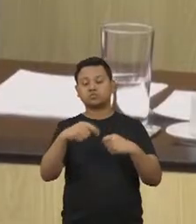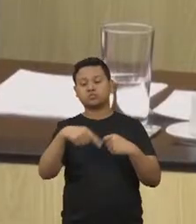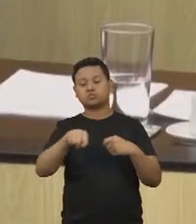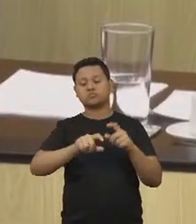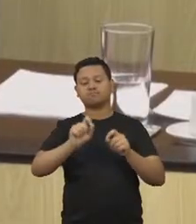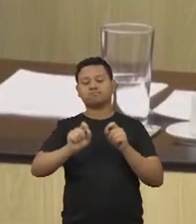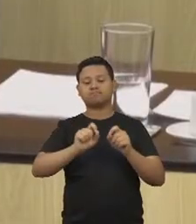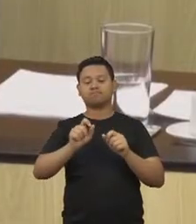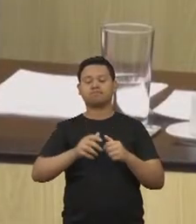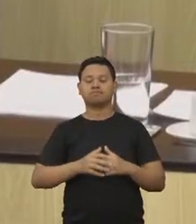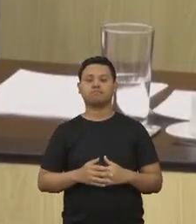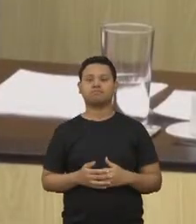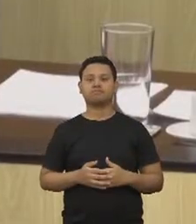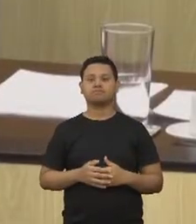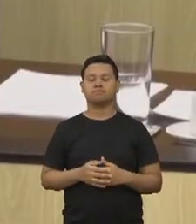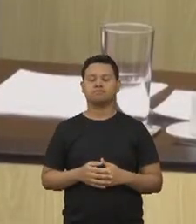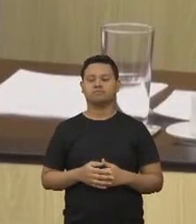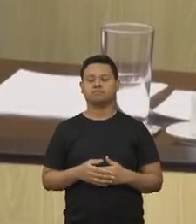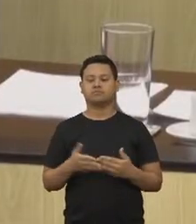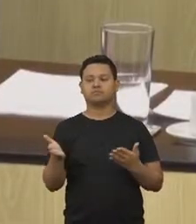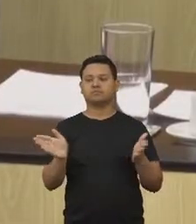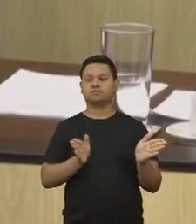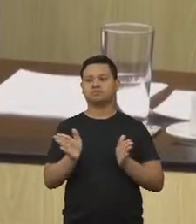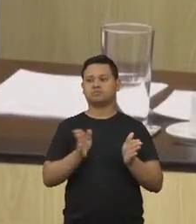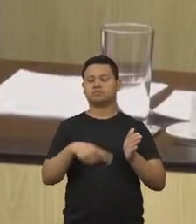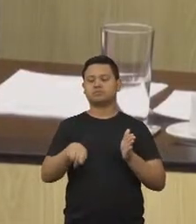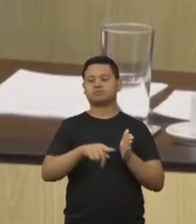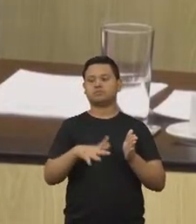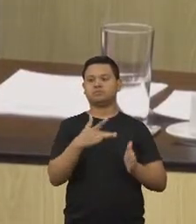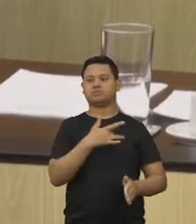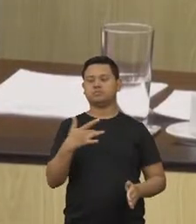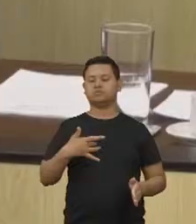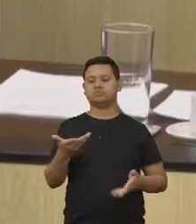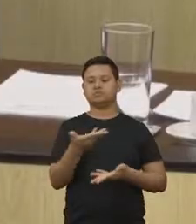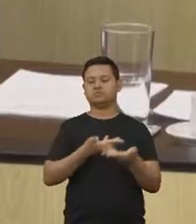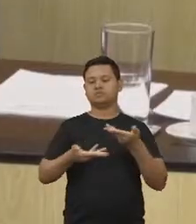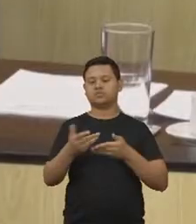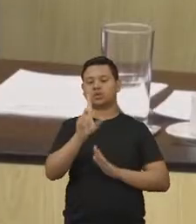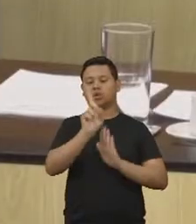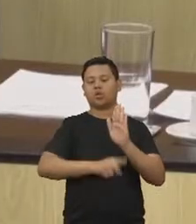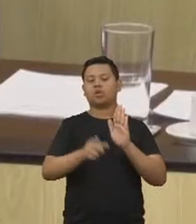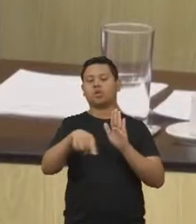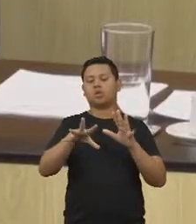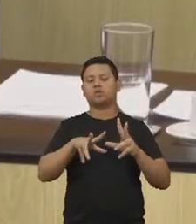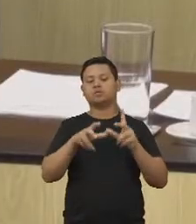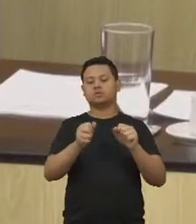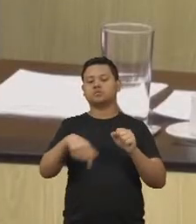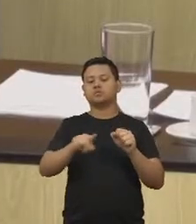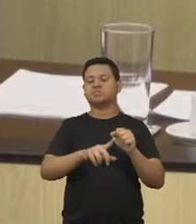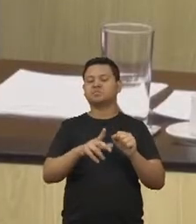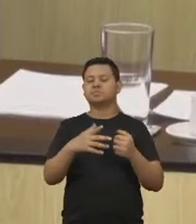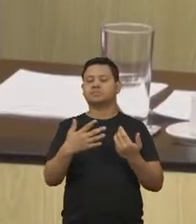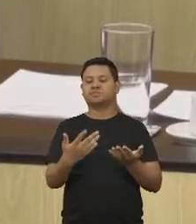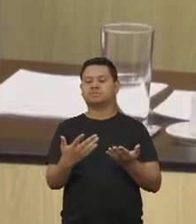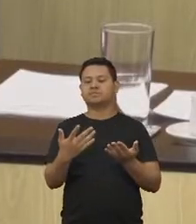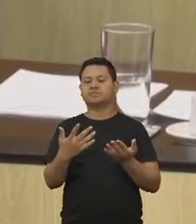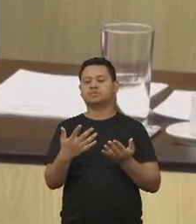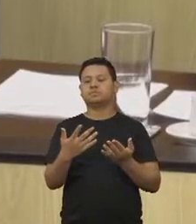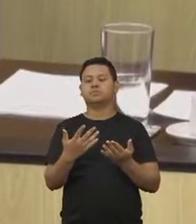necessidade e o acesso à saúde, que é direito de todos e dever do Estado,